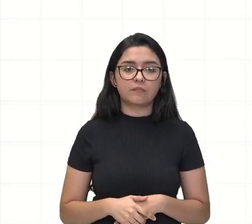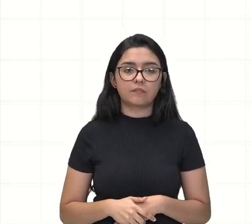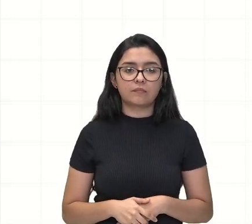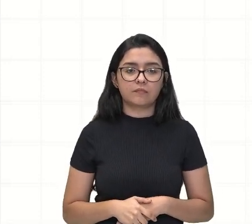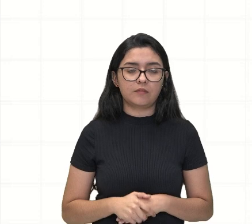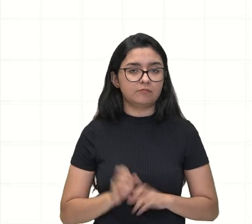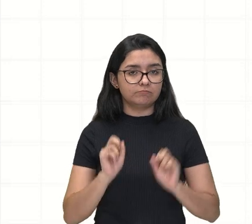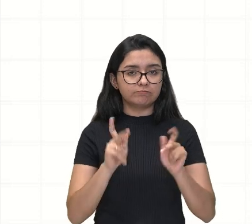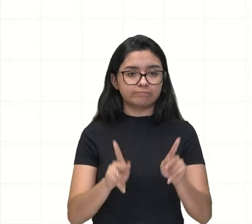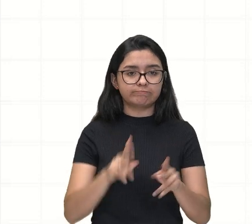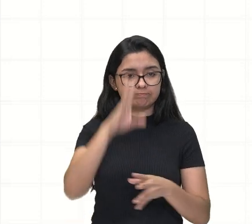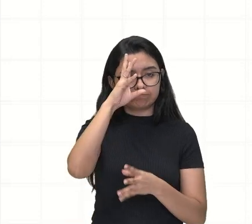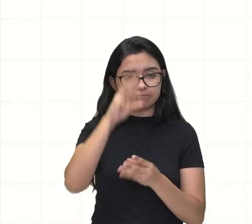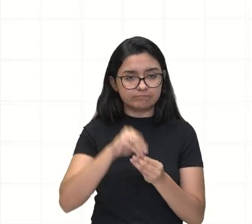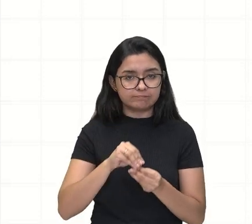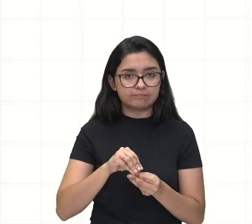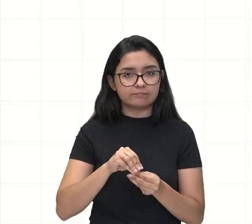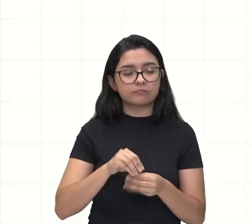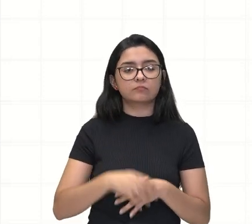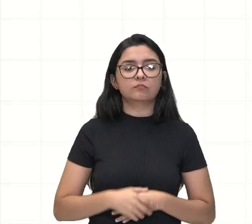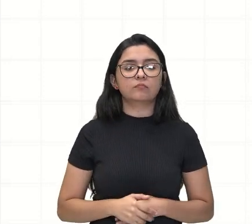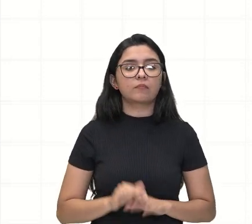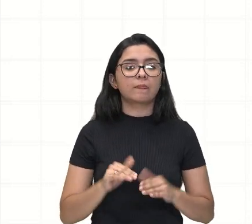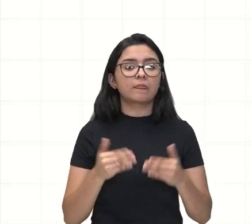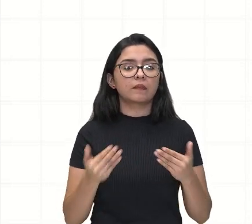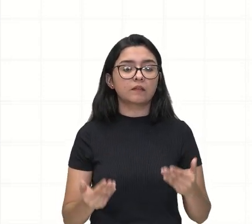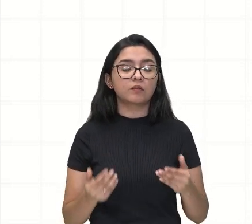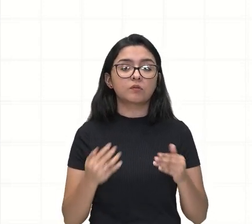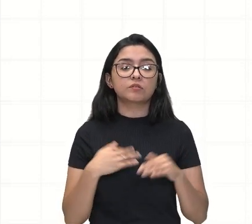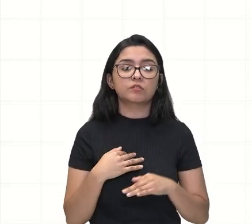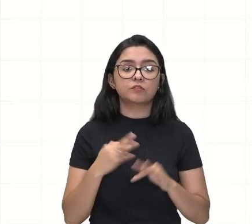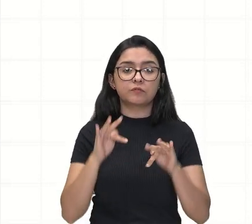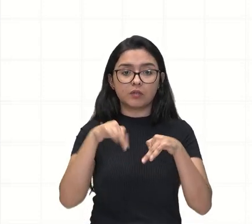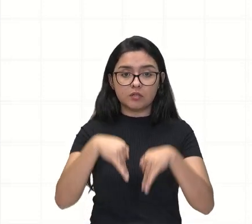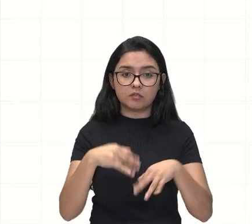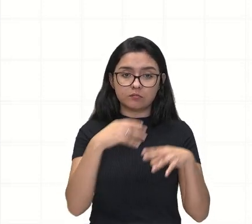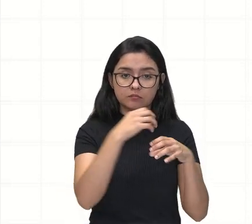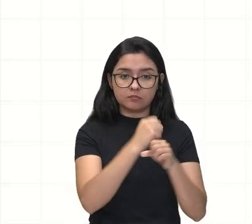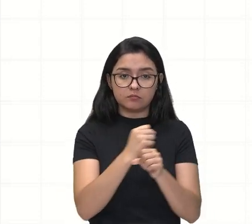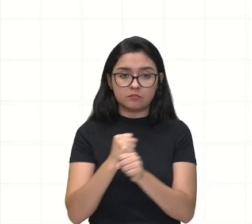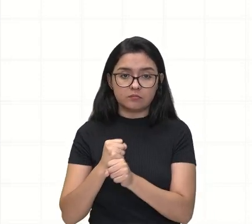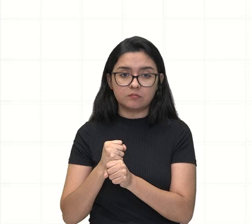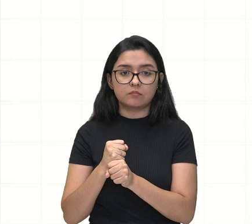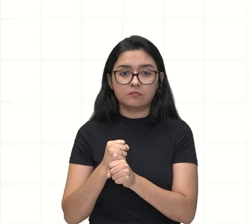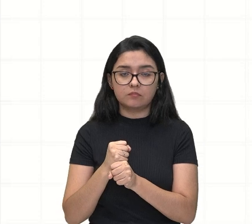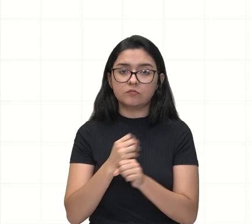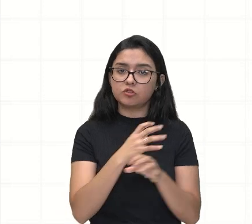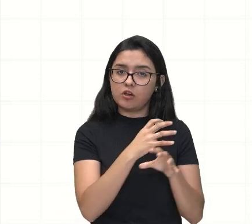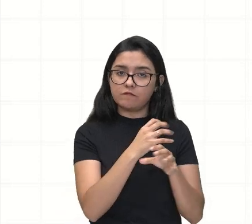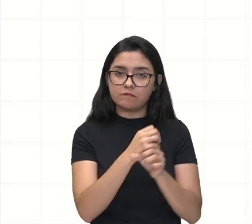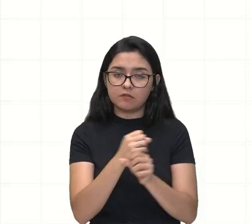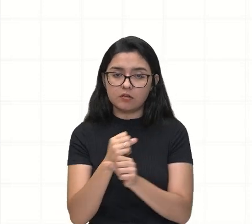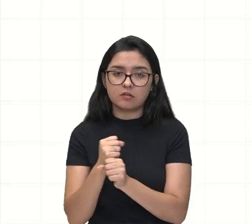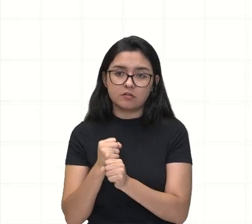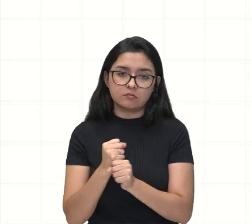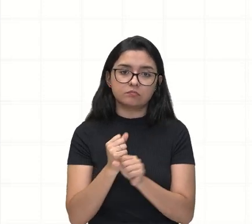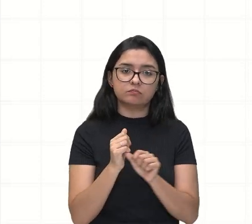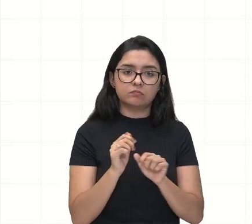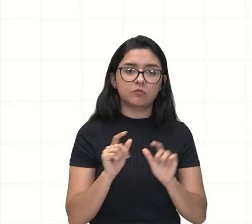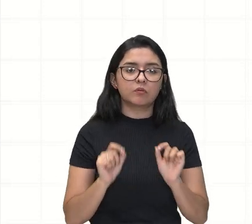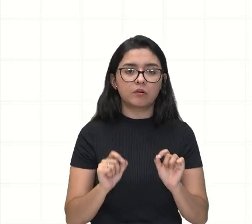Beleza, pessoal? Então, assim nós concluímos, né, diante da situação problema,